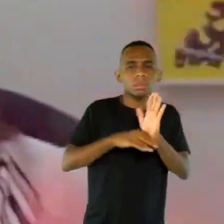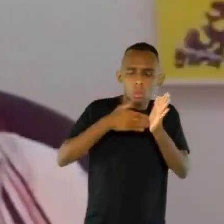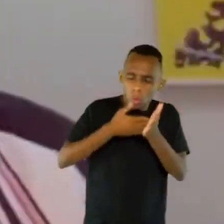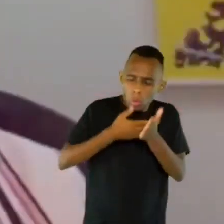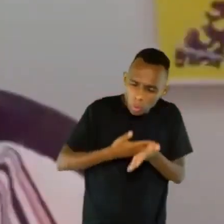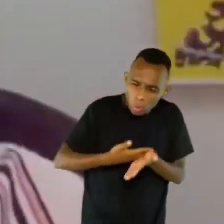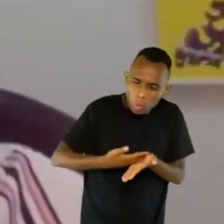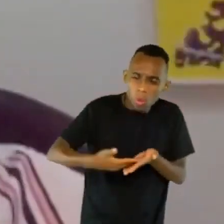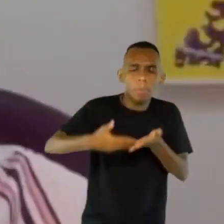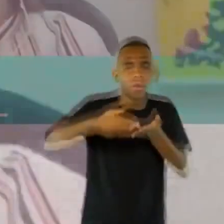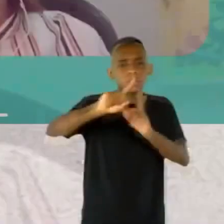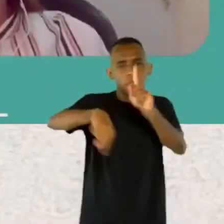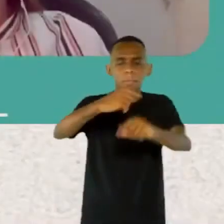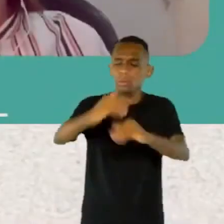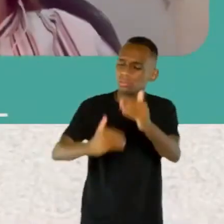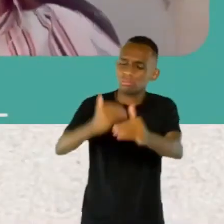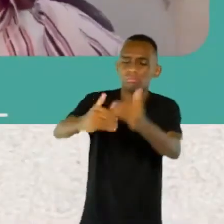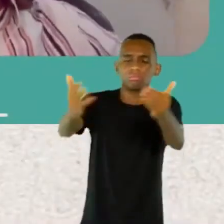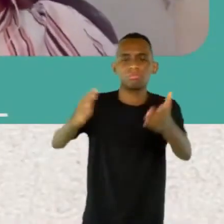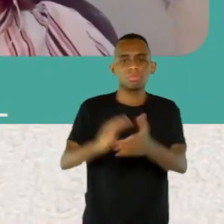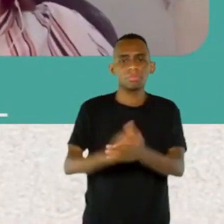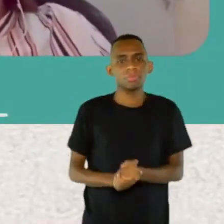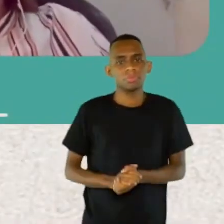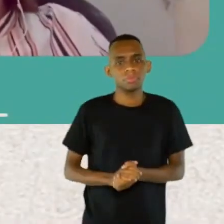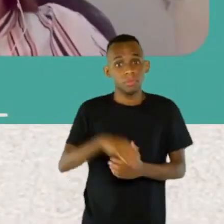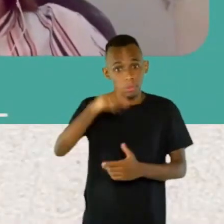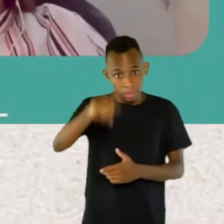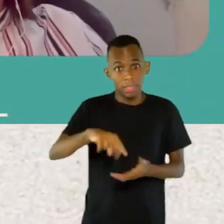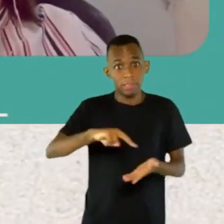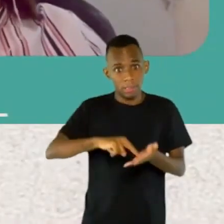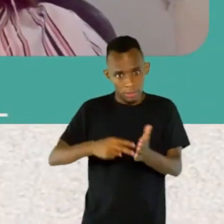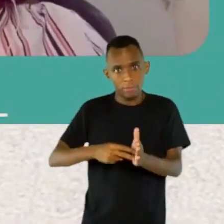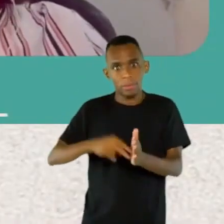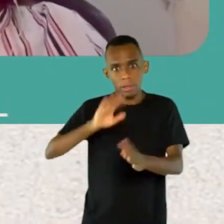está dado. Mas é pura matemática.